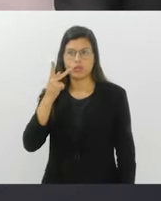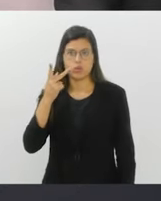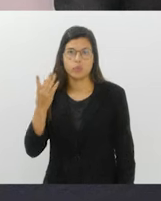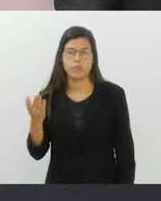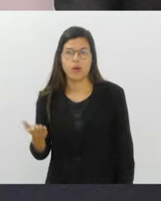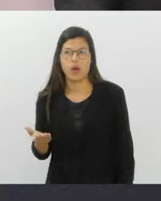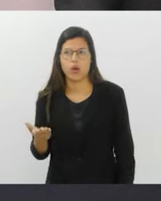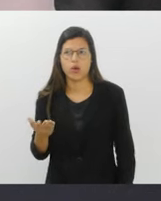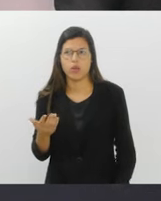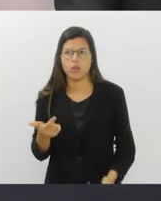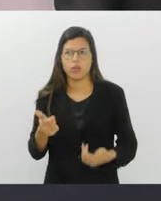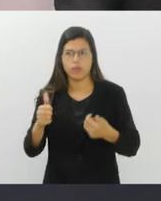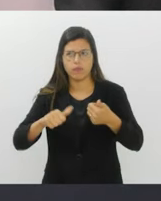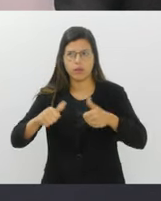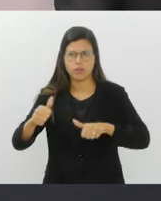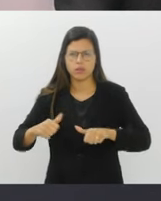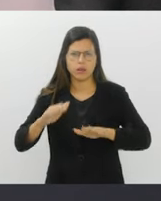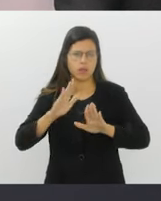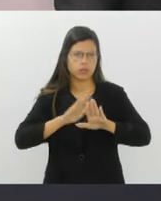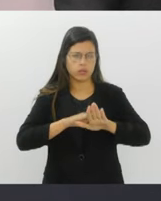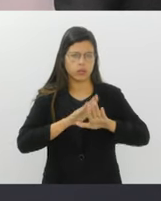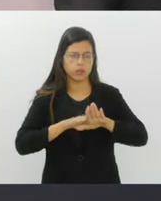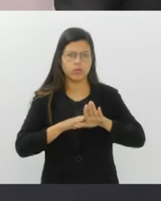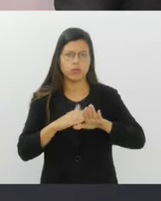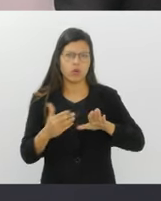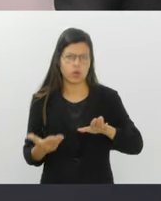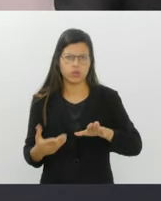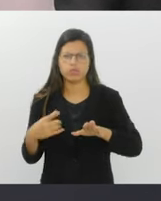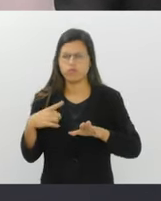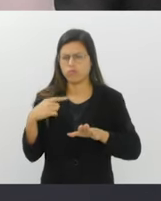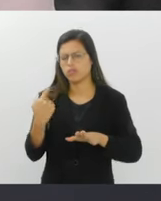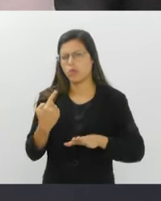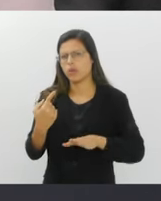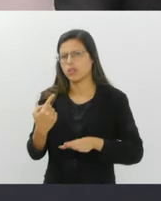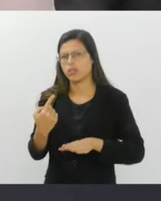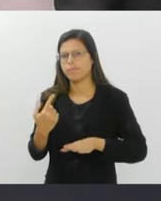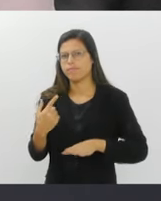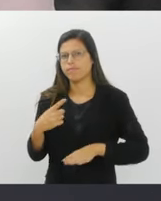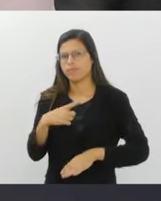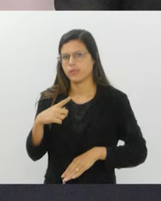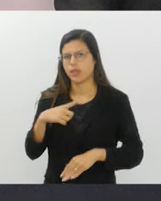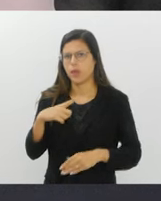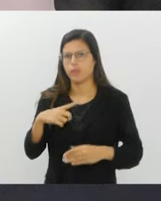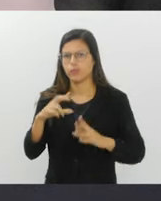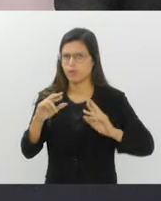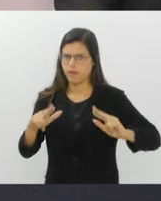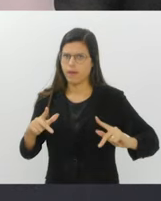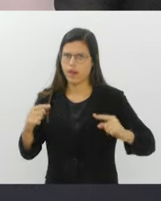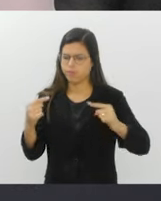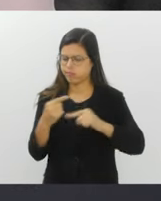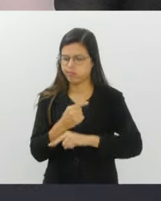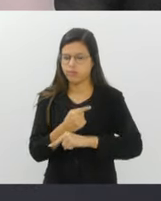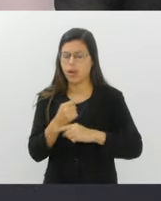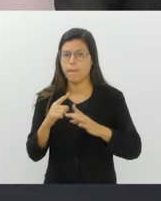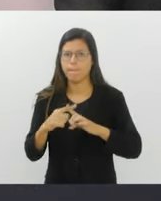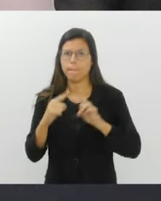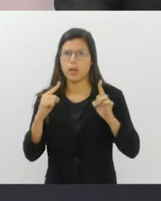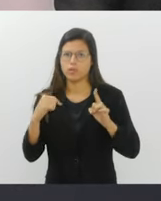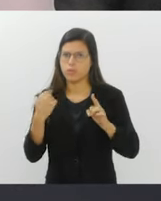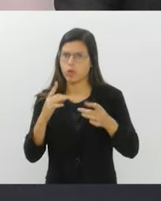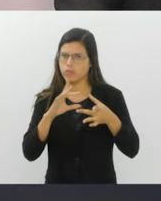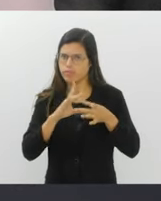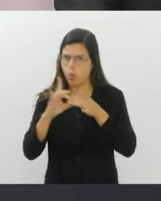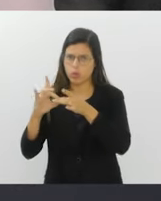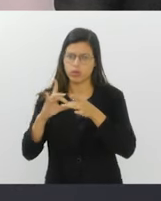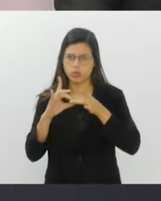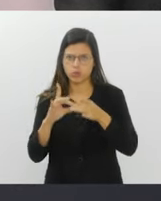nenhuma avaliação aqui sob o ponto de vista ideológico, temos inclusive algumas diferenças, mas muito mais nos une do que nos separa.